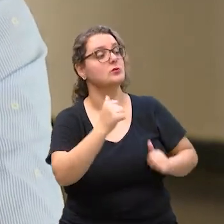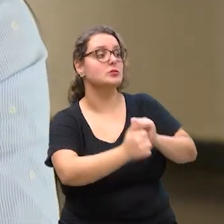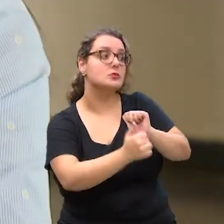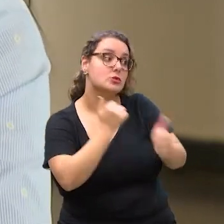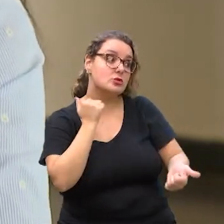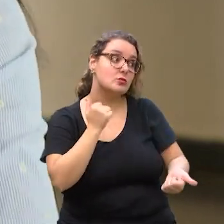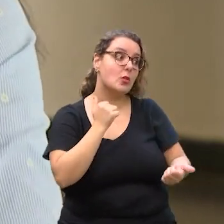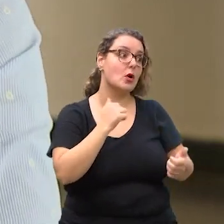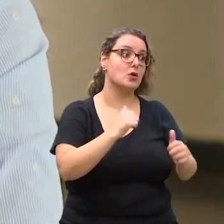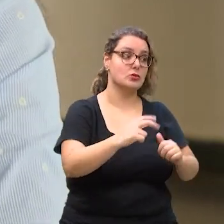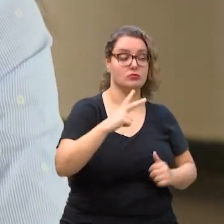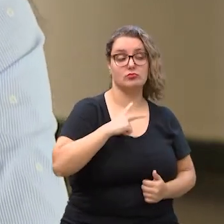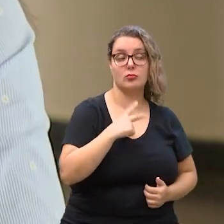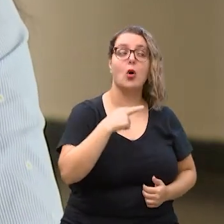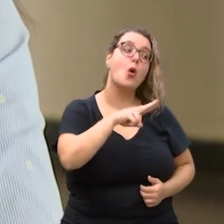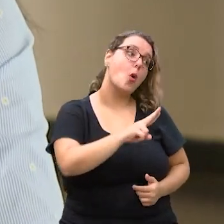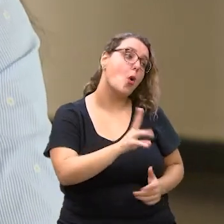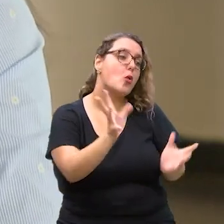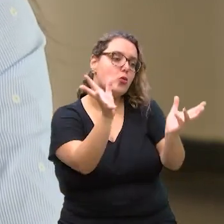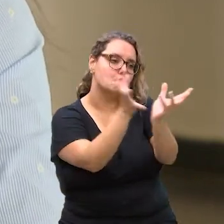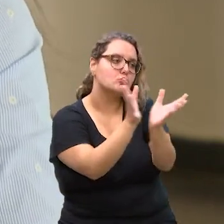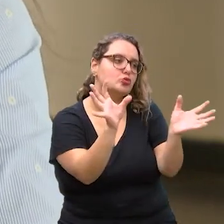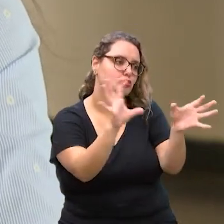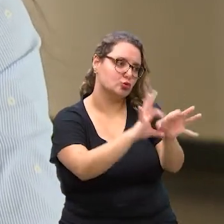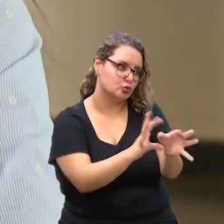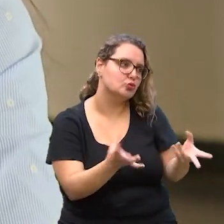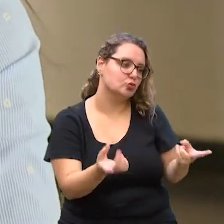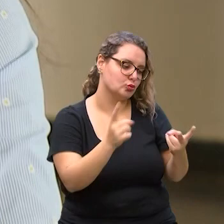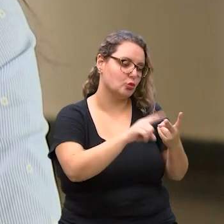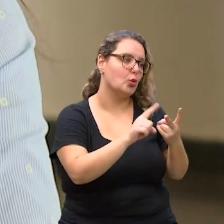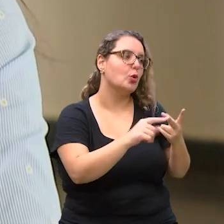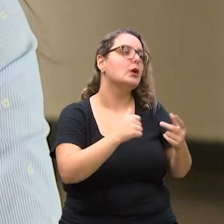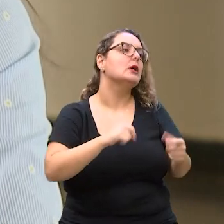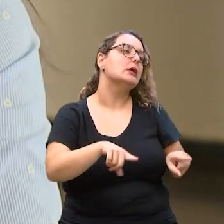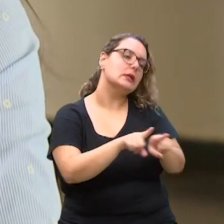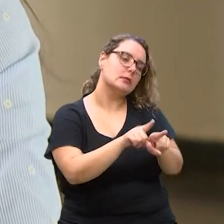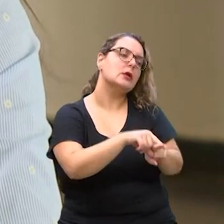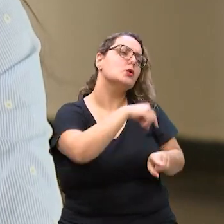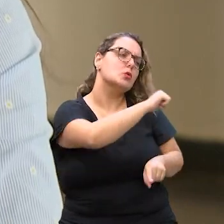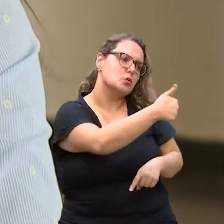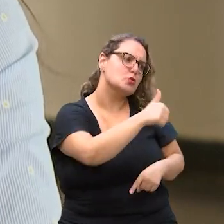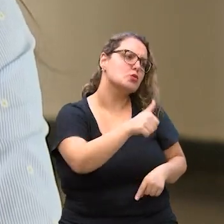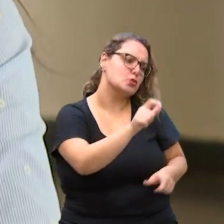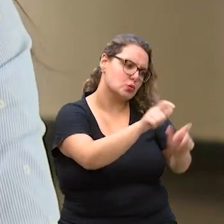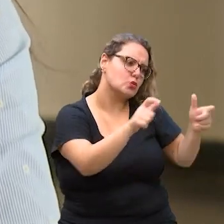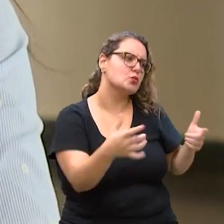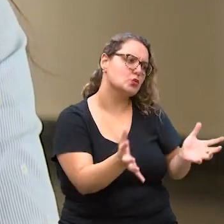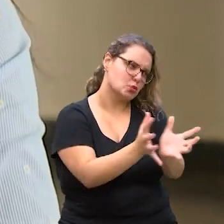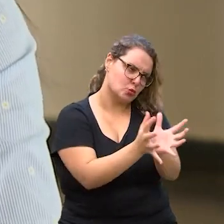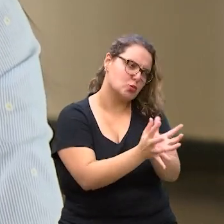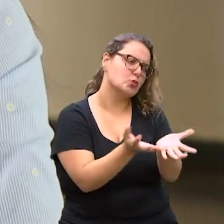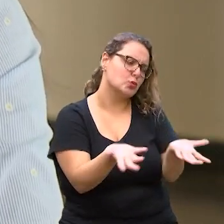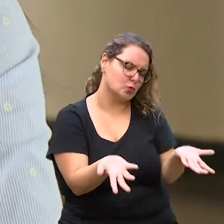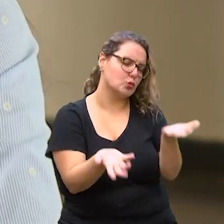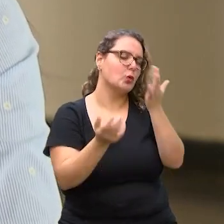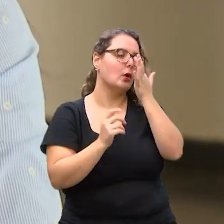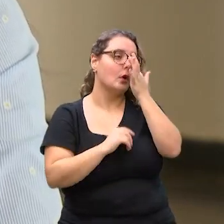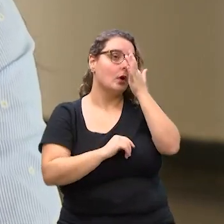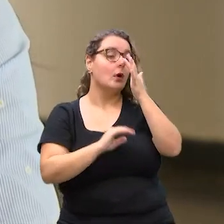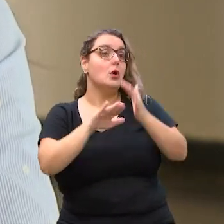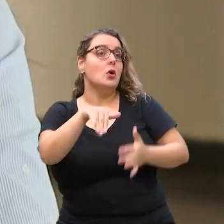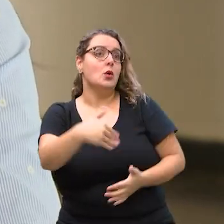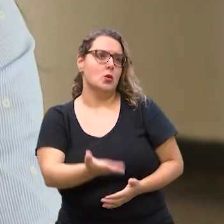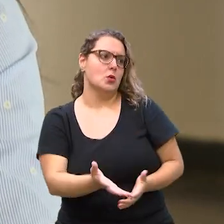se o esporte é coletivo, isso depende. Mas a gente tem o trabalho individual e também tem o trabalho em grupo.